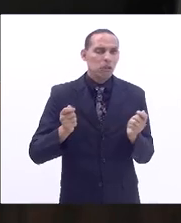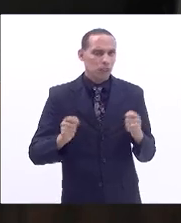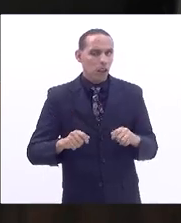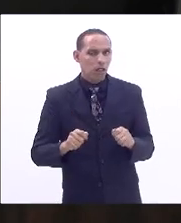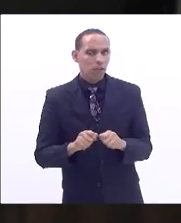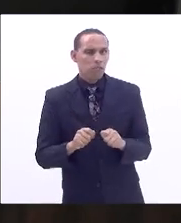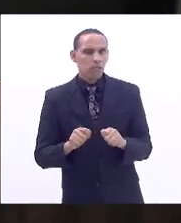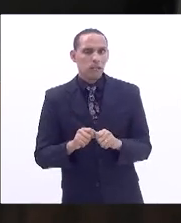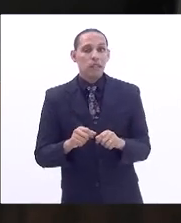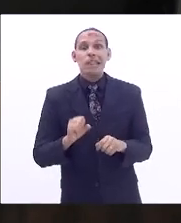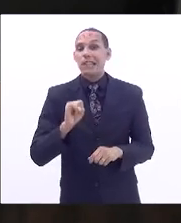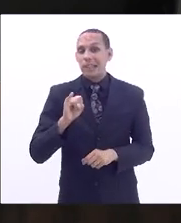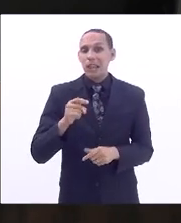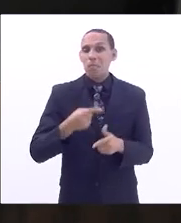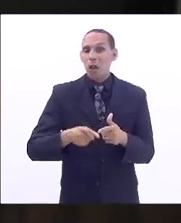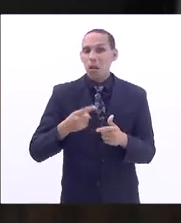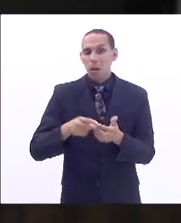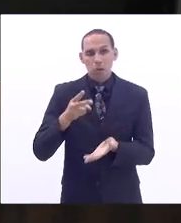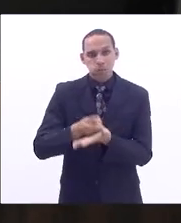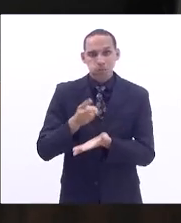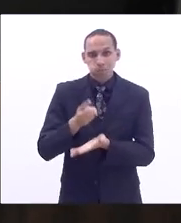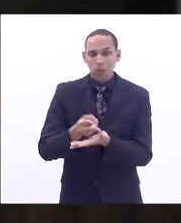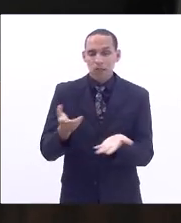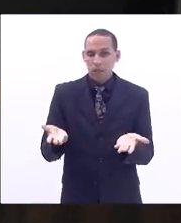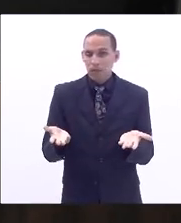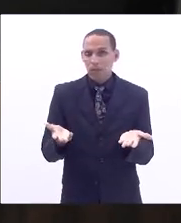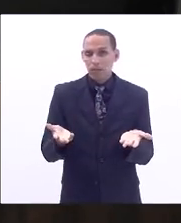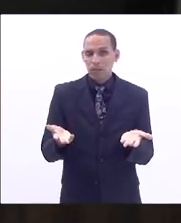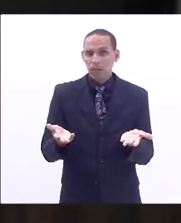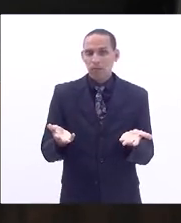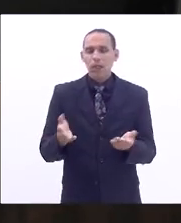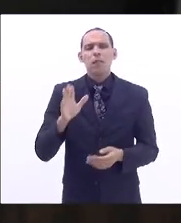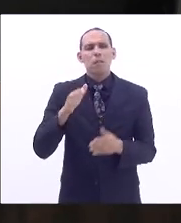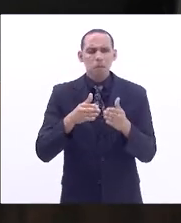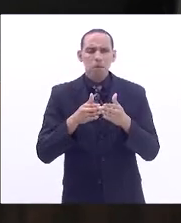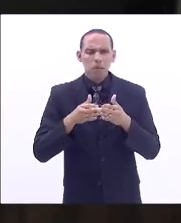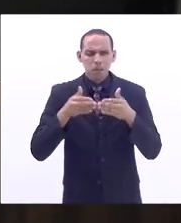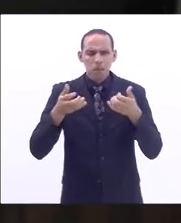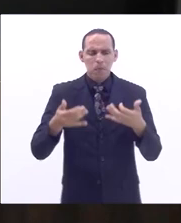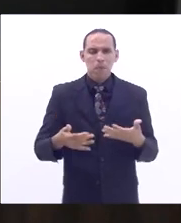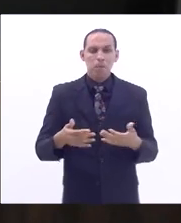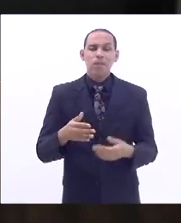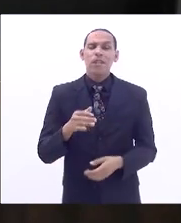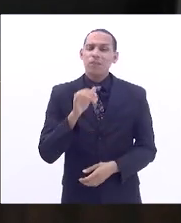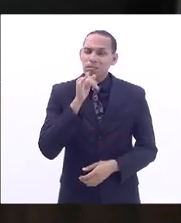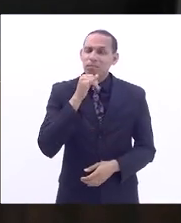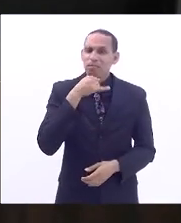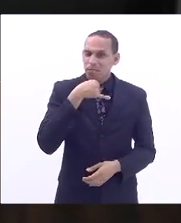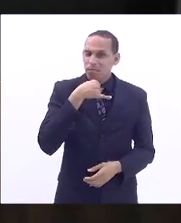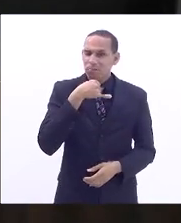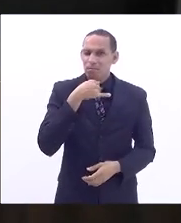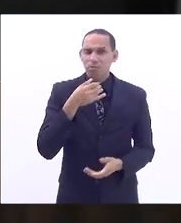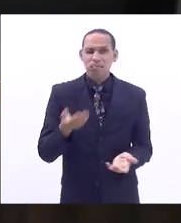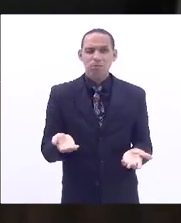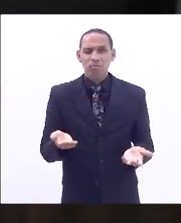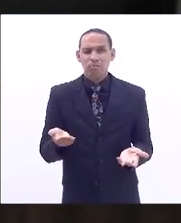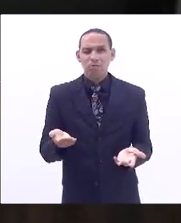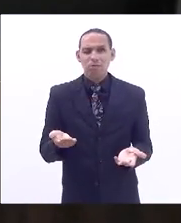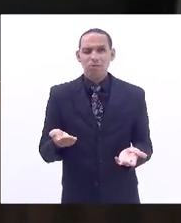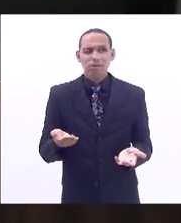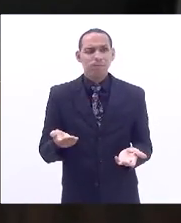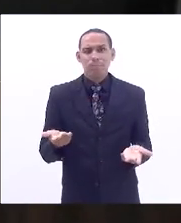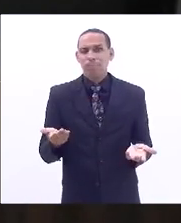se persistir a calamidade que a gente tem acompanhado que infelizmente não beijo